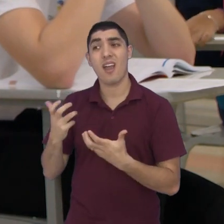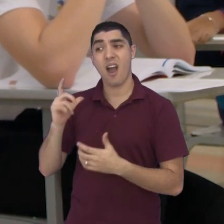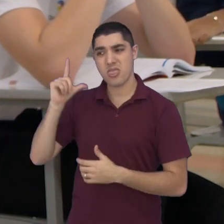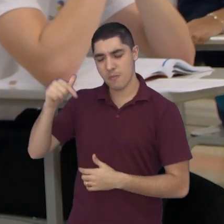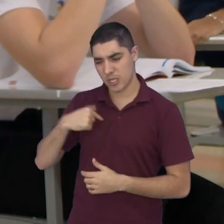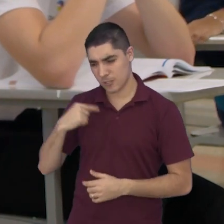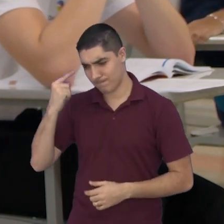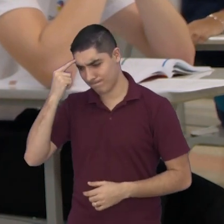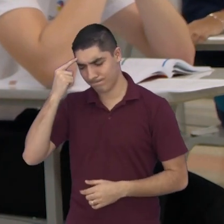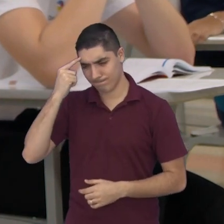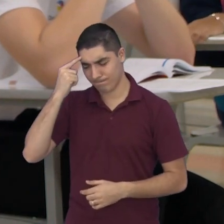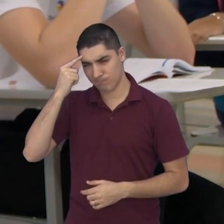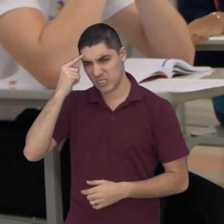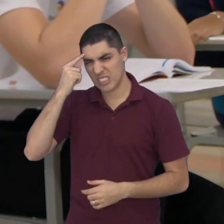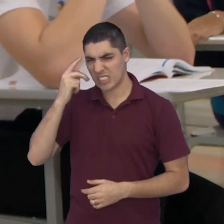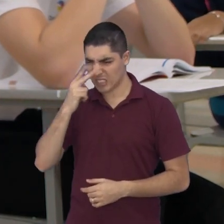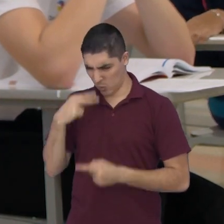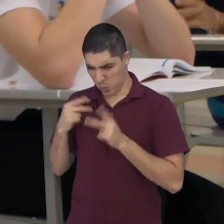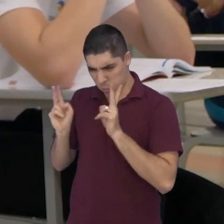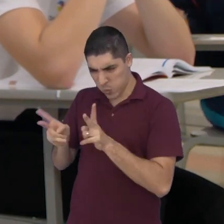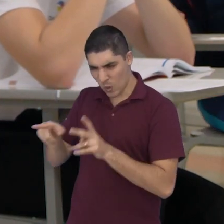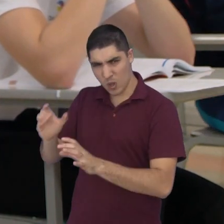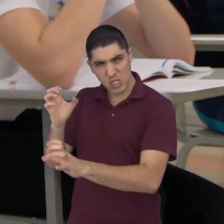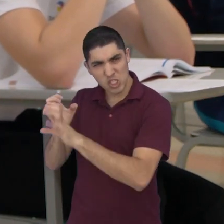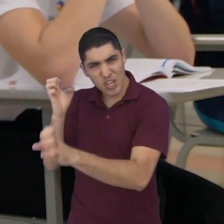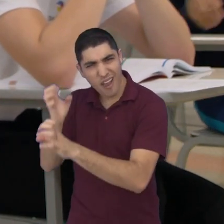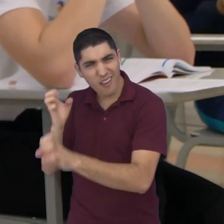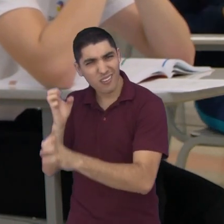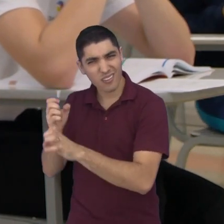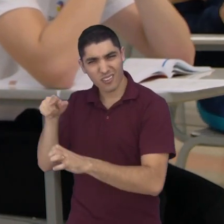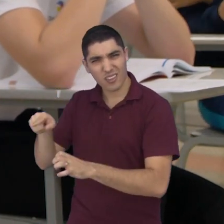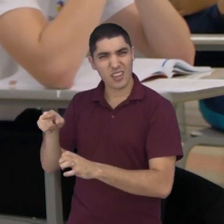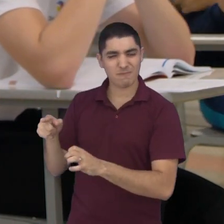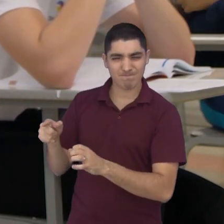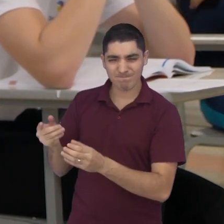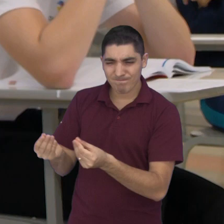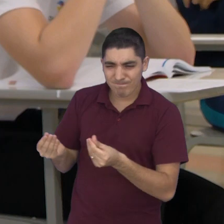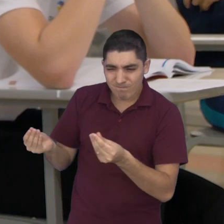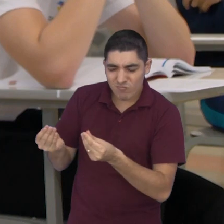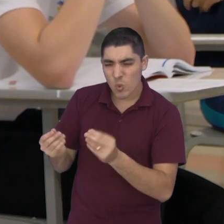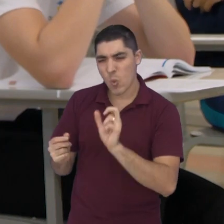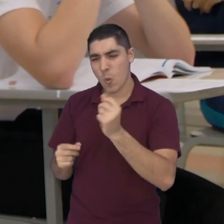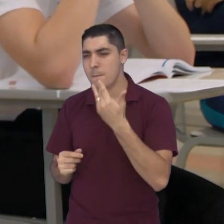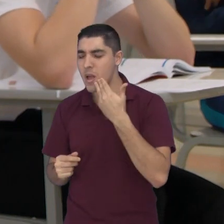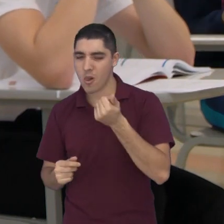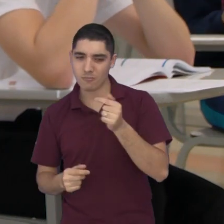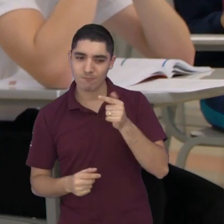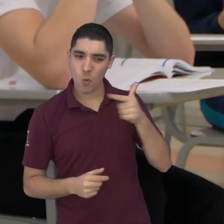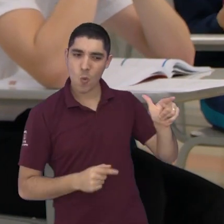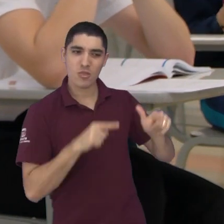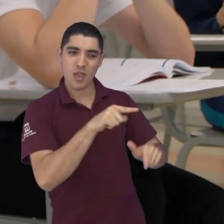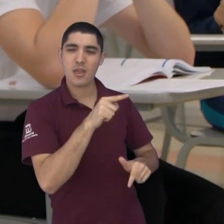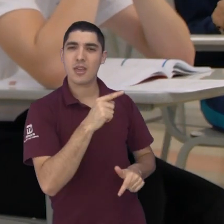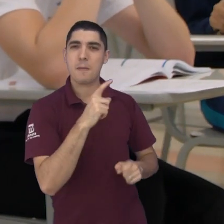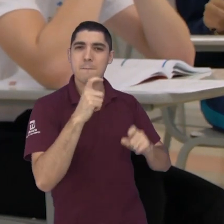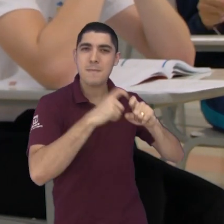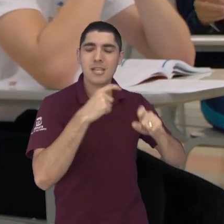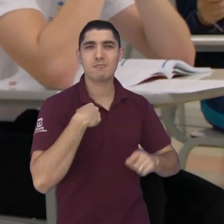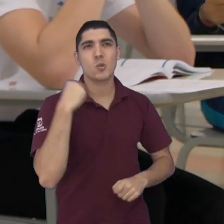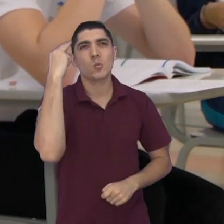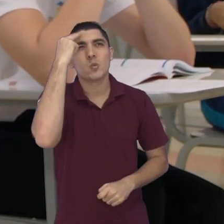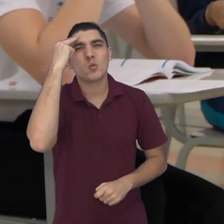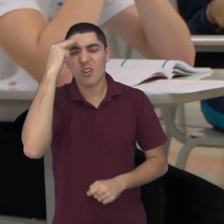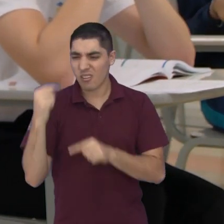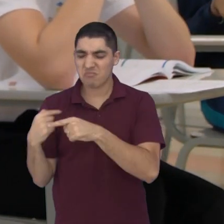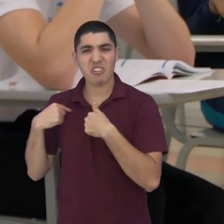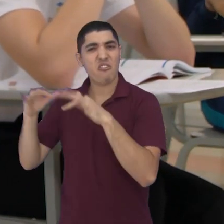acabei tendo que tomar uma decisão na minha vida ou eu continuaria fazendo um curso que não estava me fazendo muito feliz ou eu iria vir cursar eh